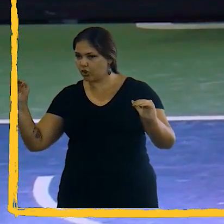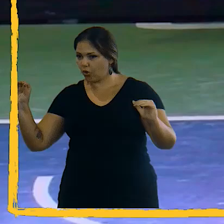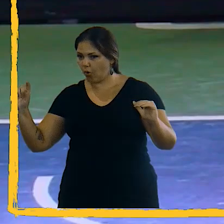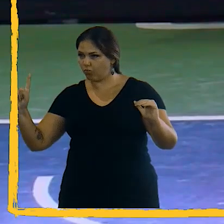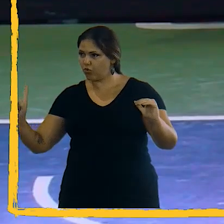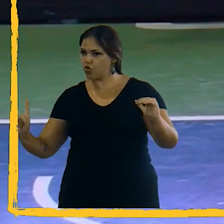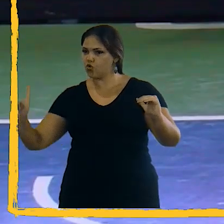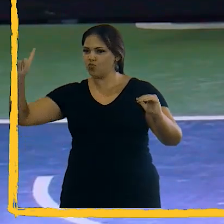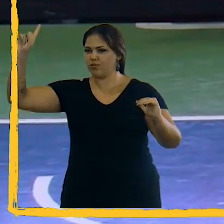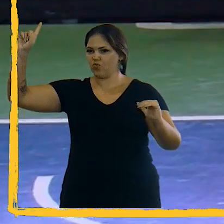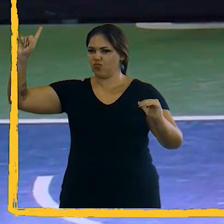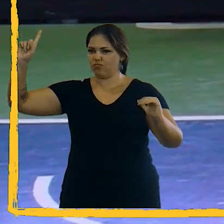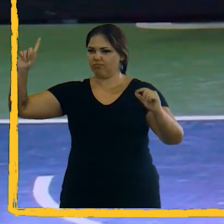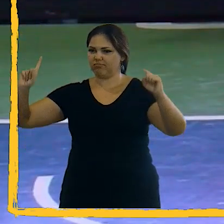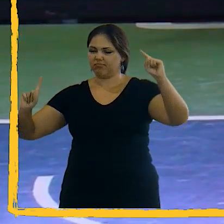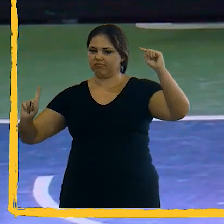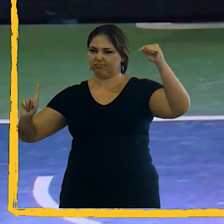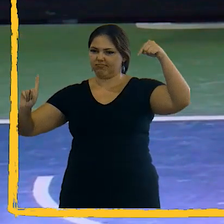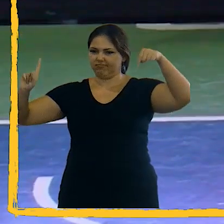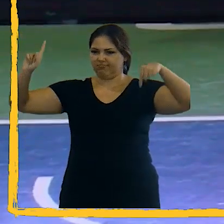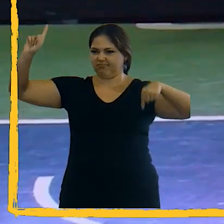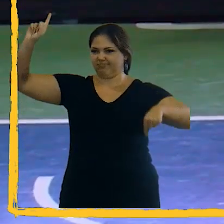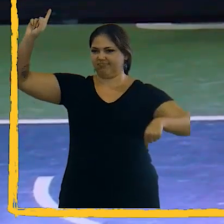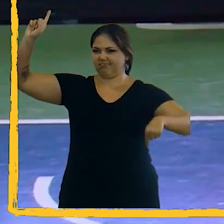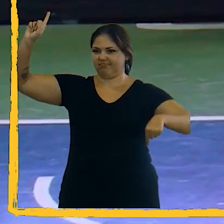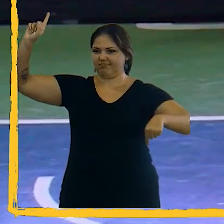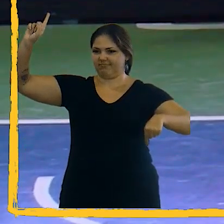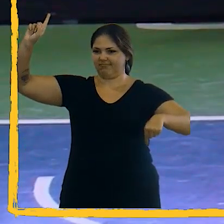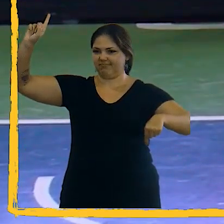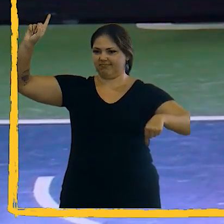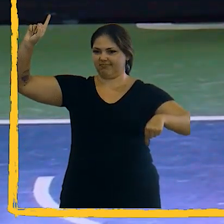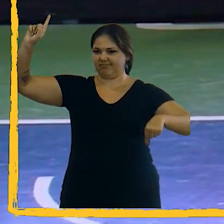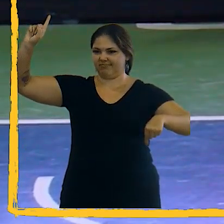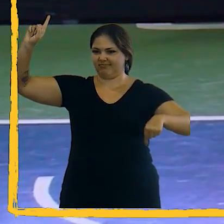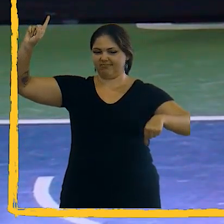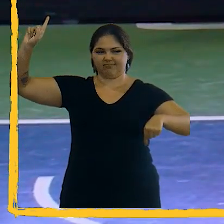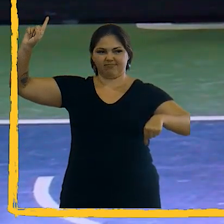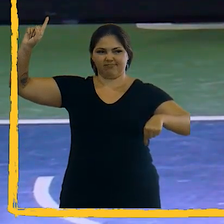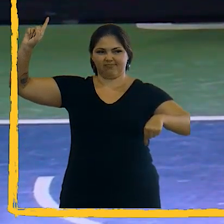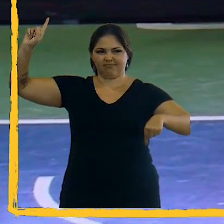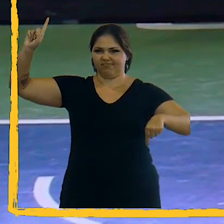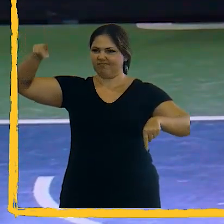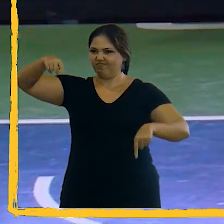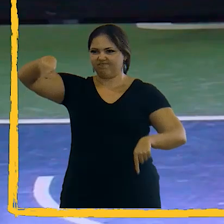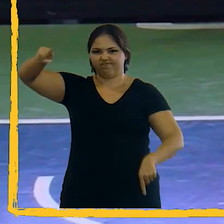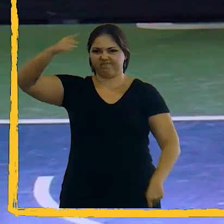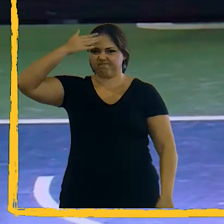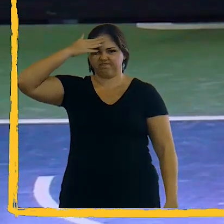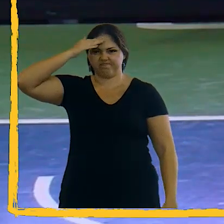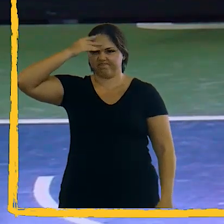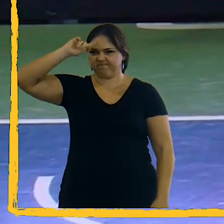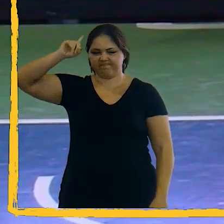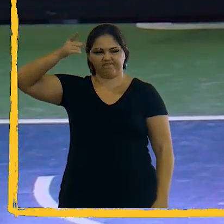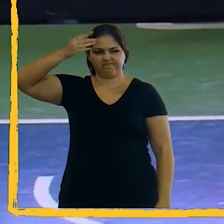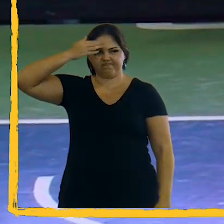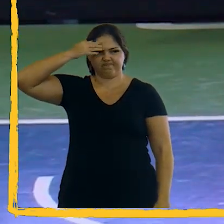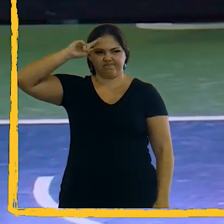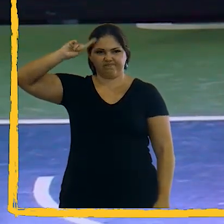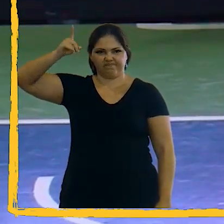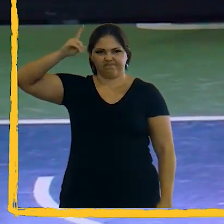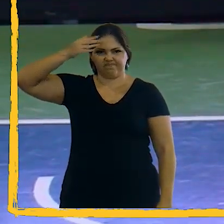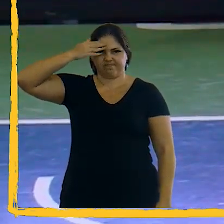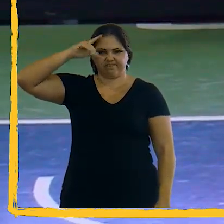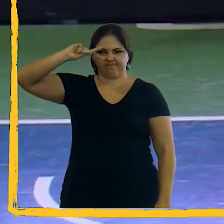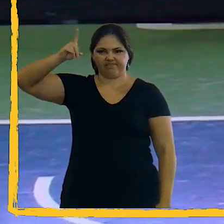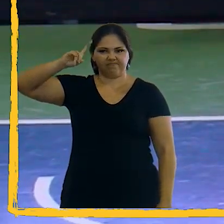outro divide pessoal deu para entender não entendeu de novo de